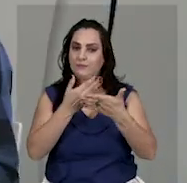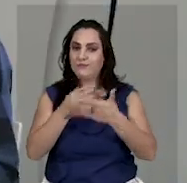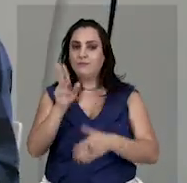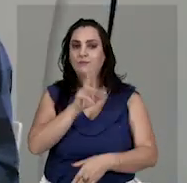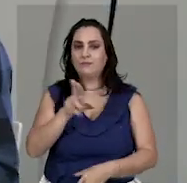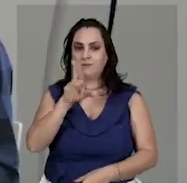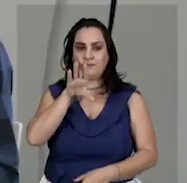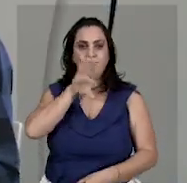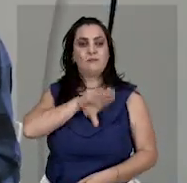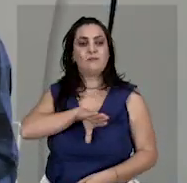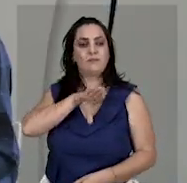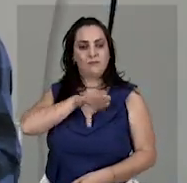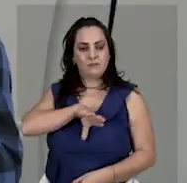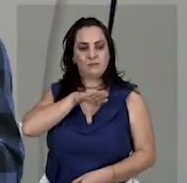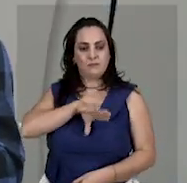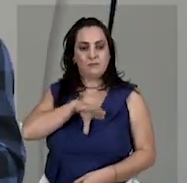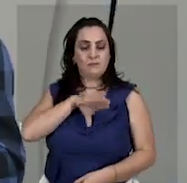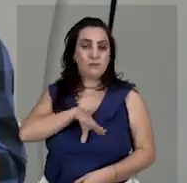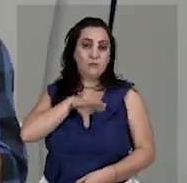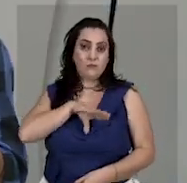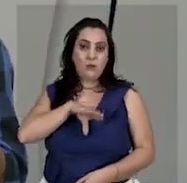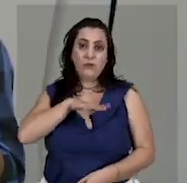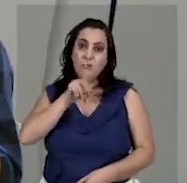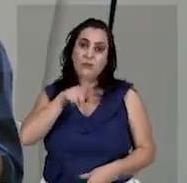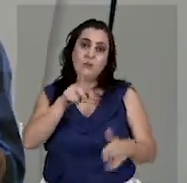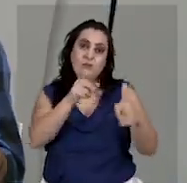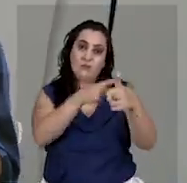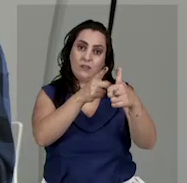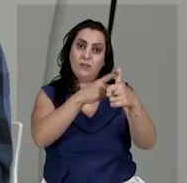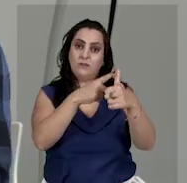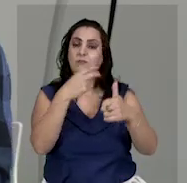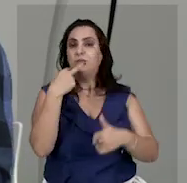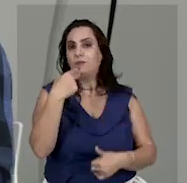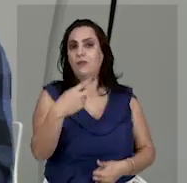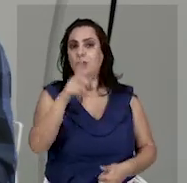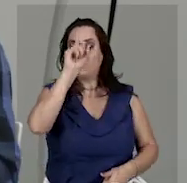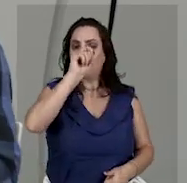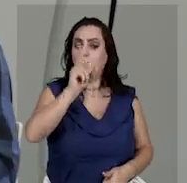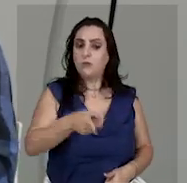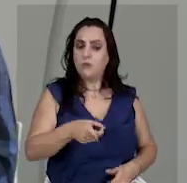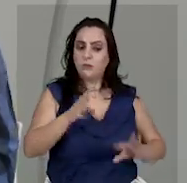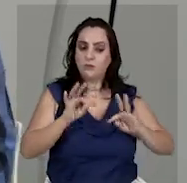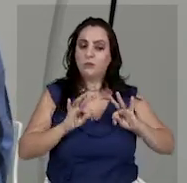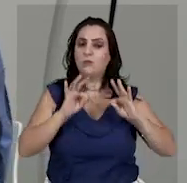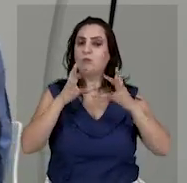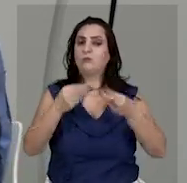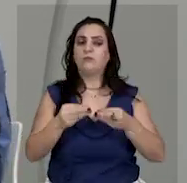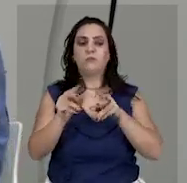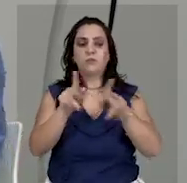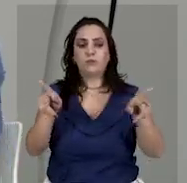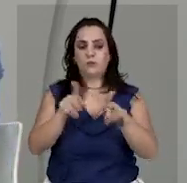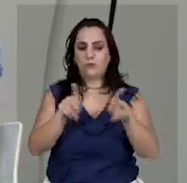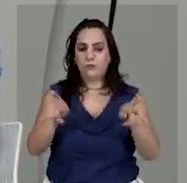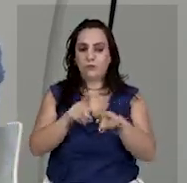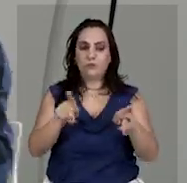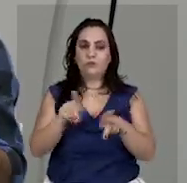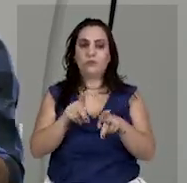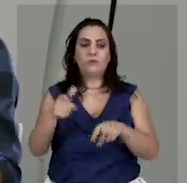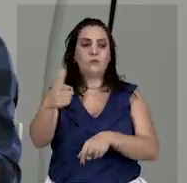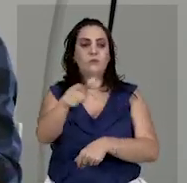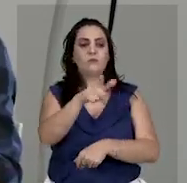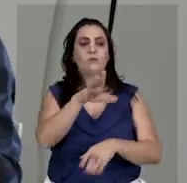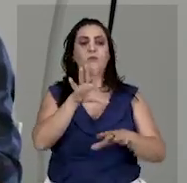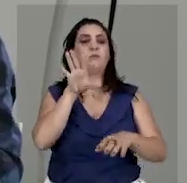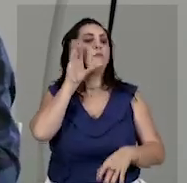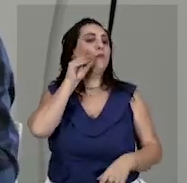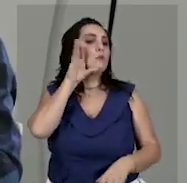portuguesa como primeira língua, né? A língua portuguesa é o que domina toda a escola. Todos os professores, todos os outros funcionários,